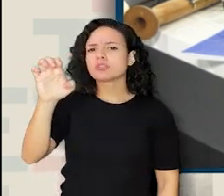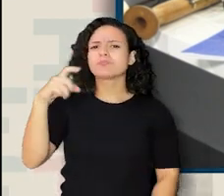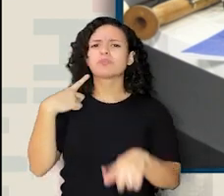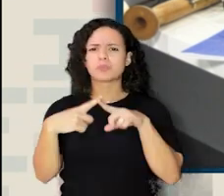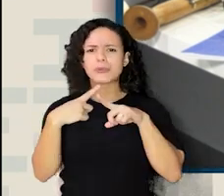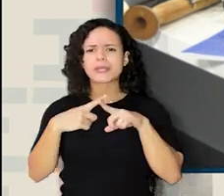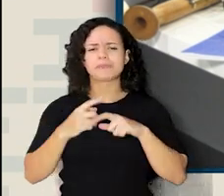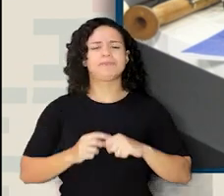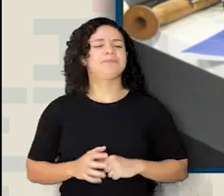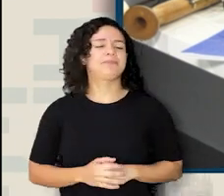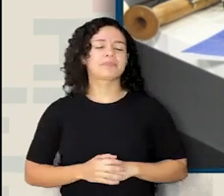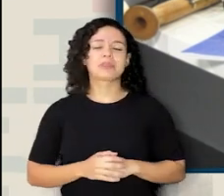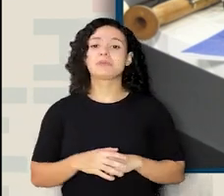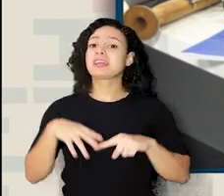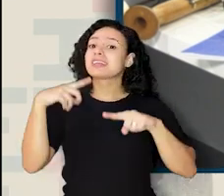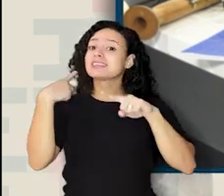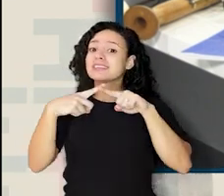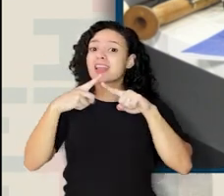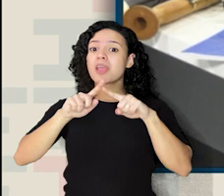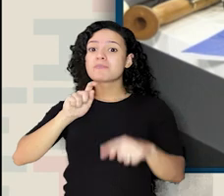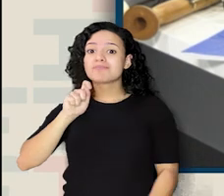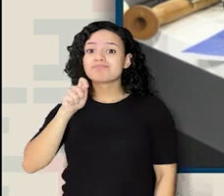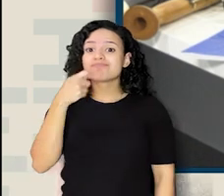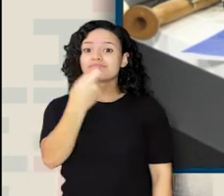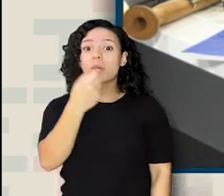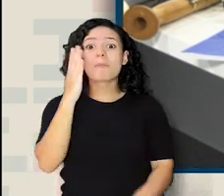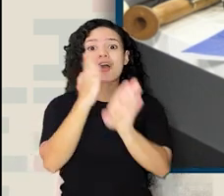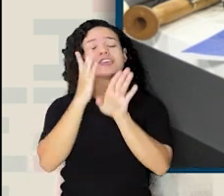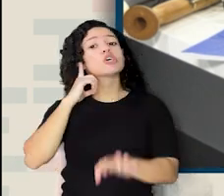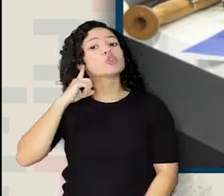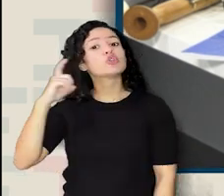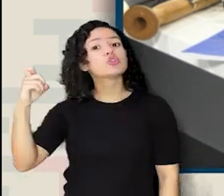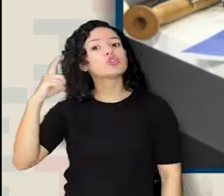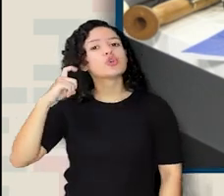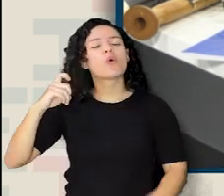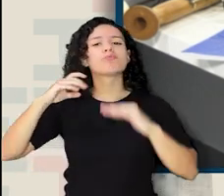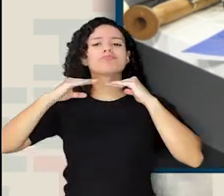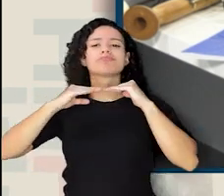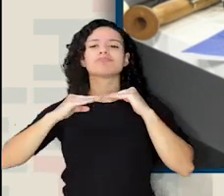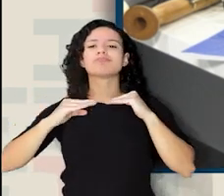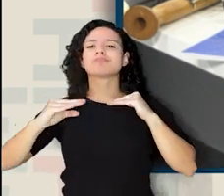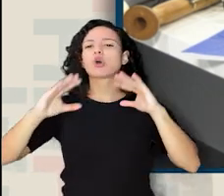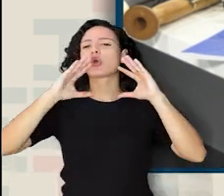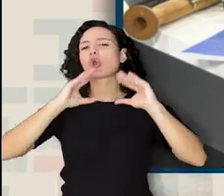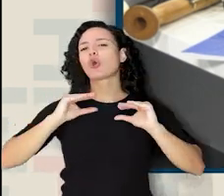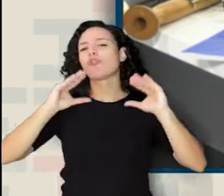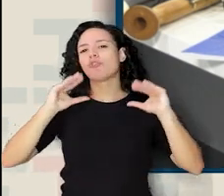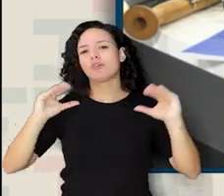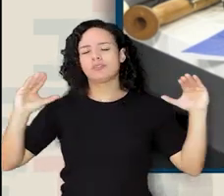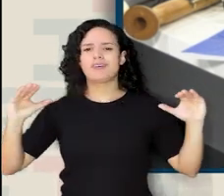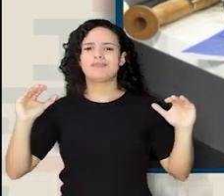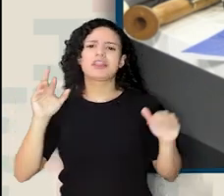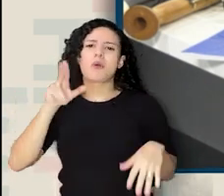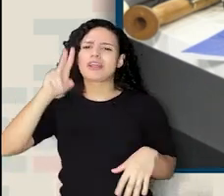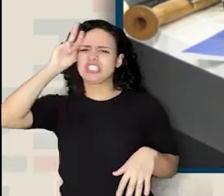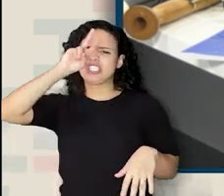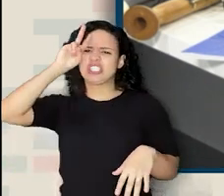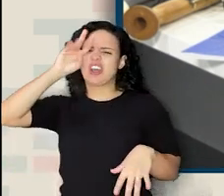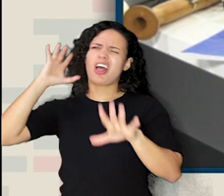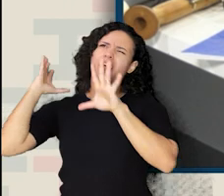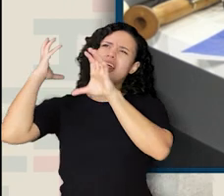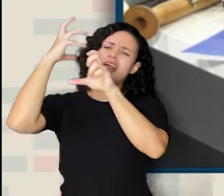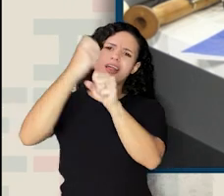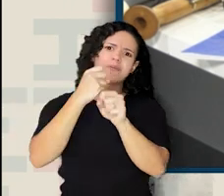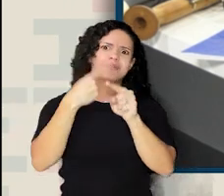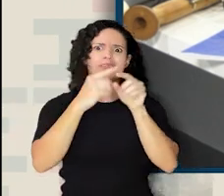doce, né? Sempre se atribui ao som, ao fato do som ser suave. Eu não vou entrar aqui muito